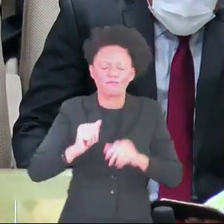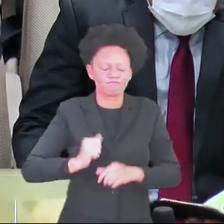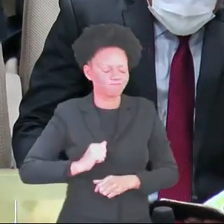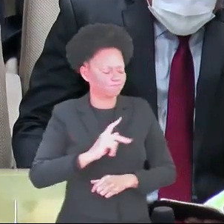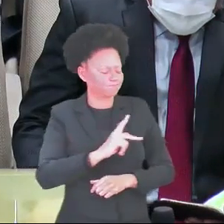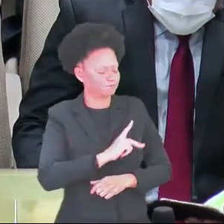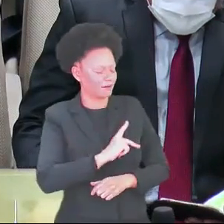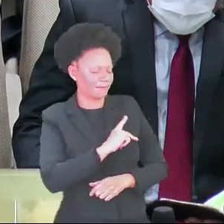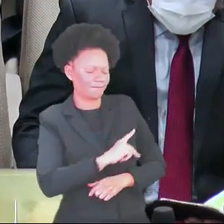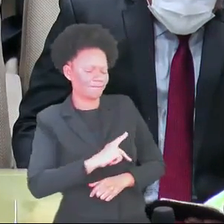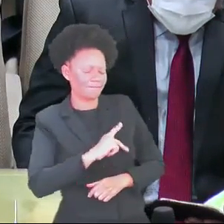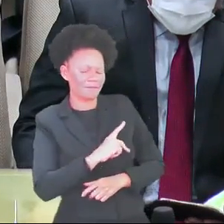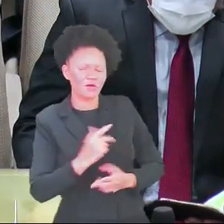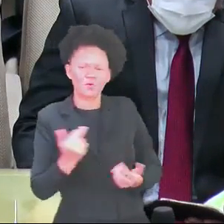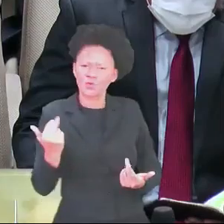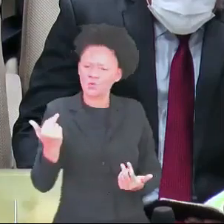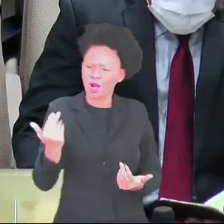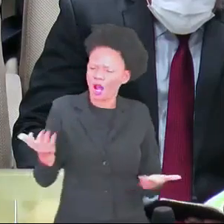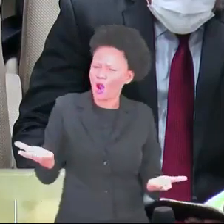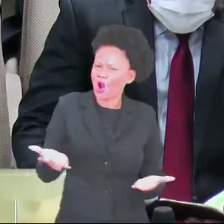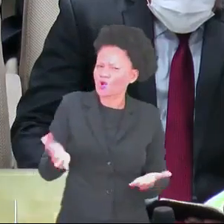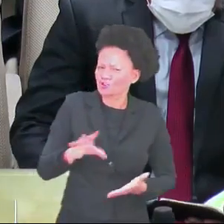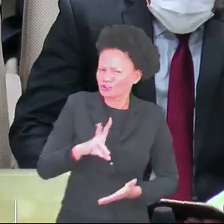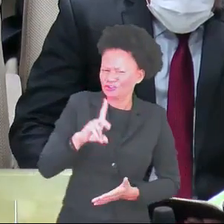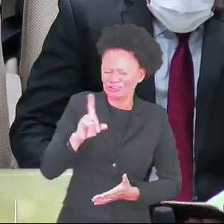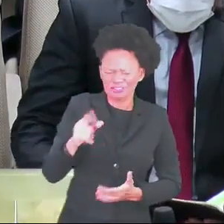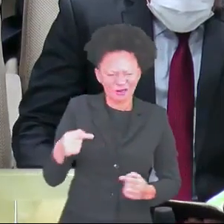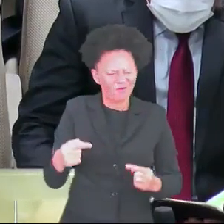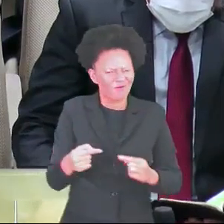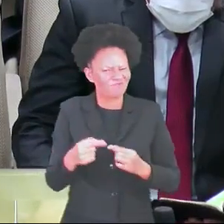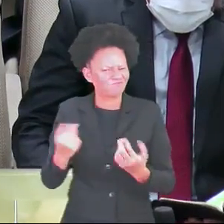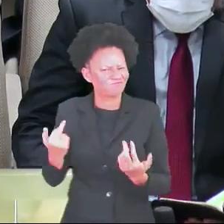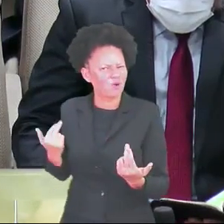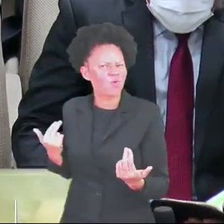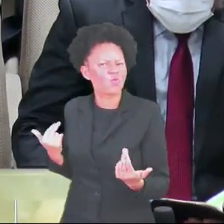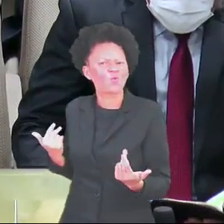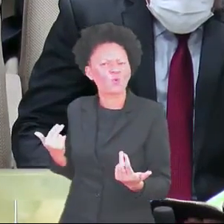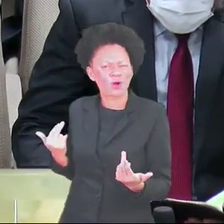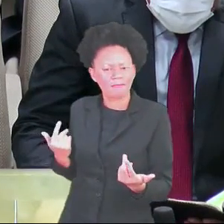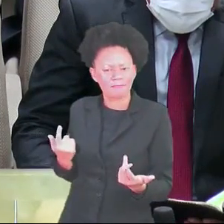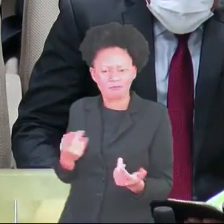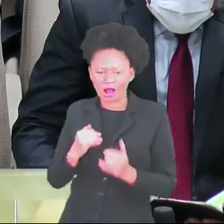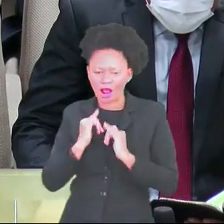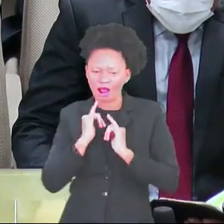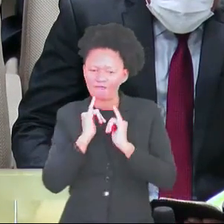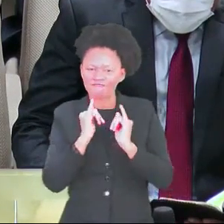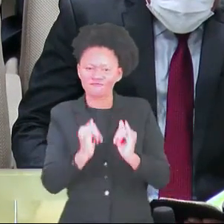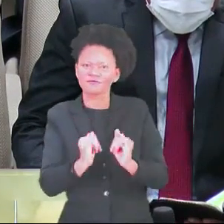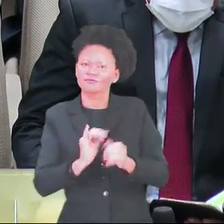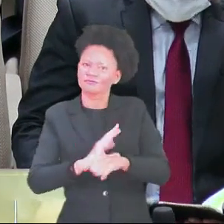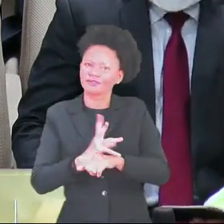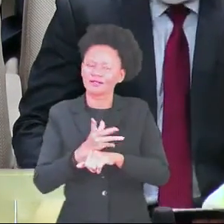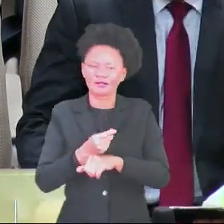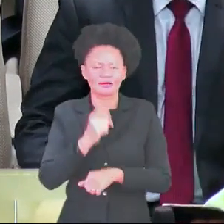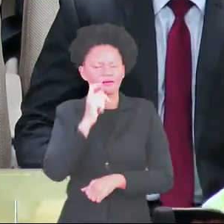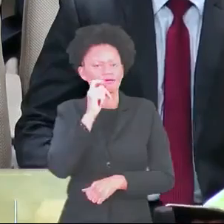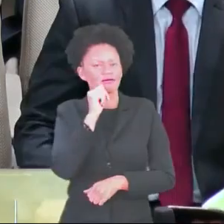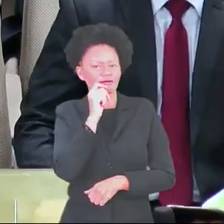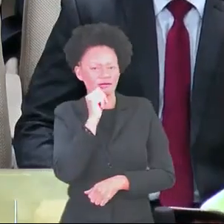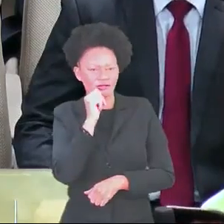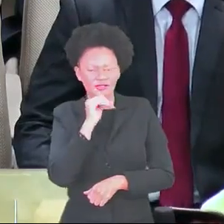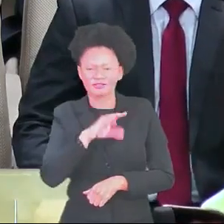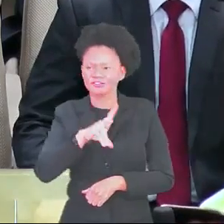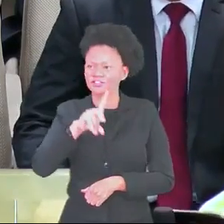estivesse falando para os dias de hoje, como se estivesse falando para a igreja de Maceió,